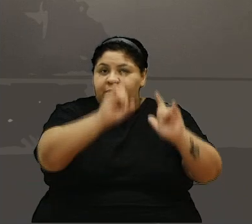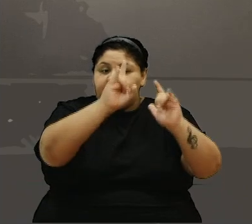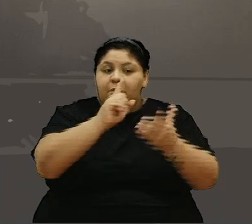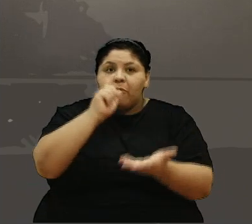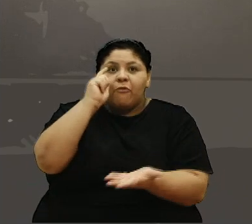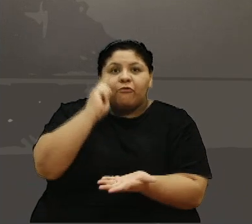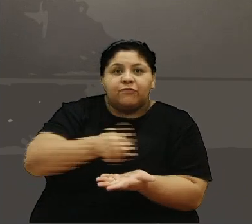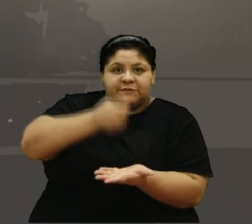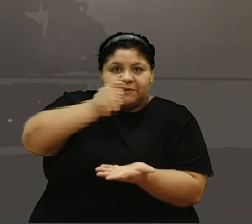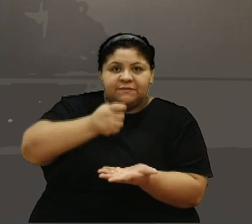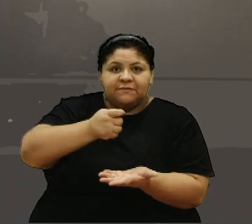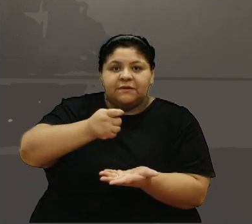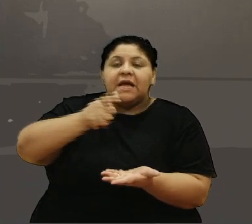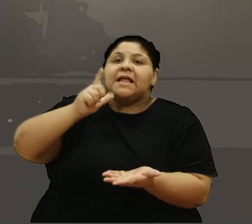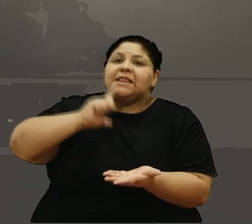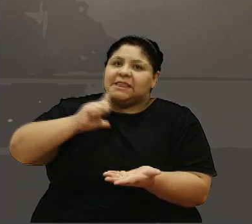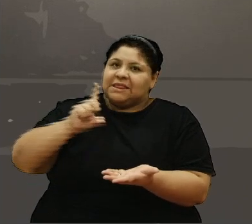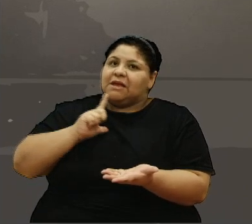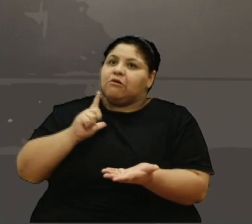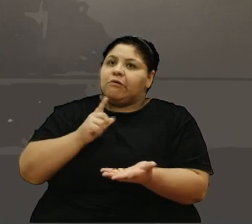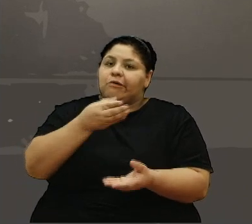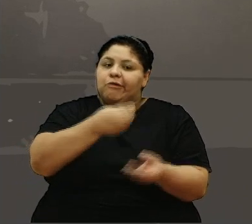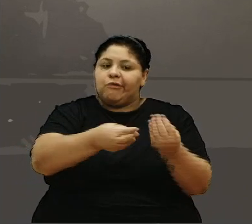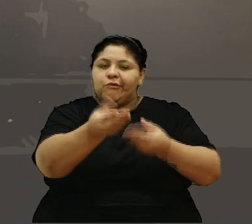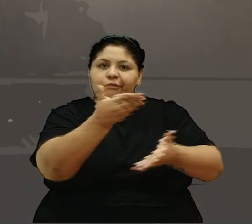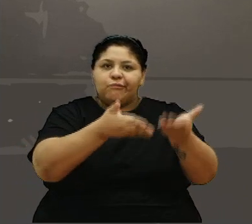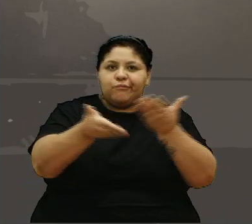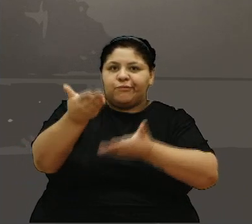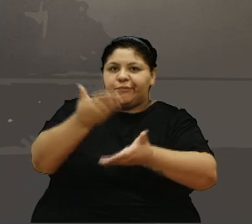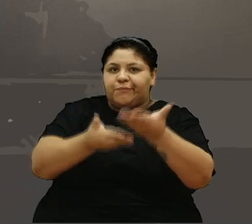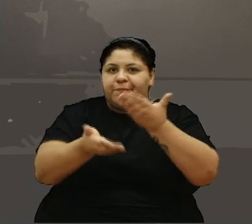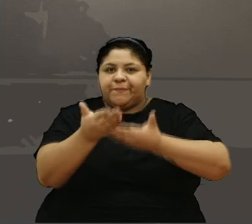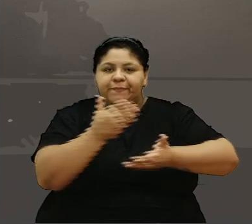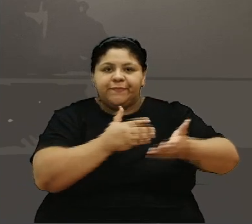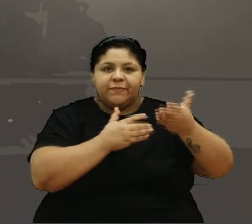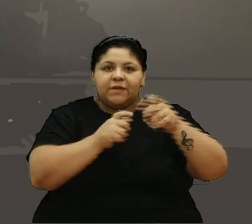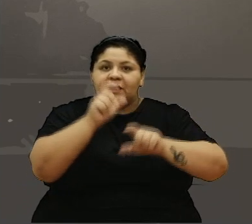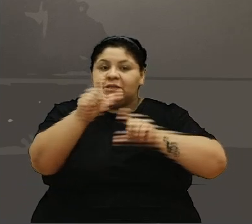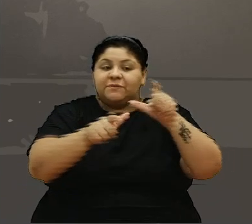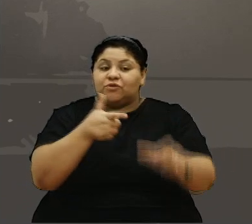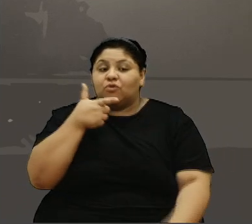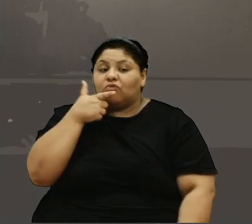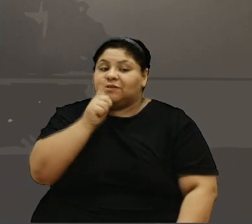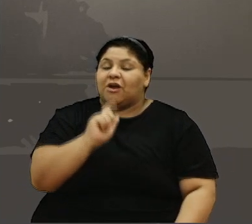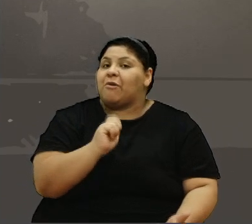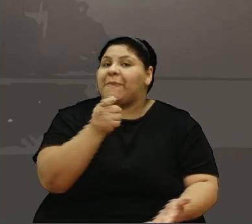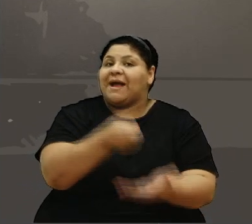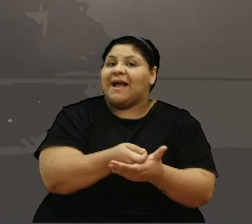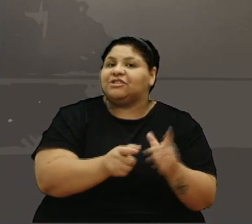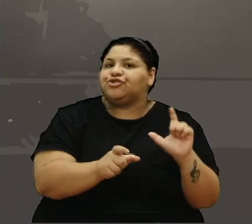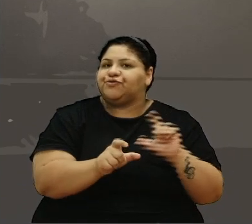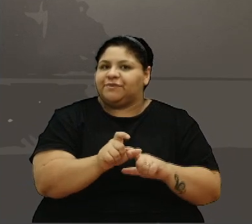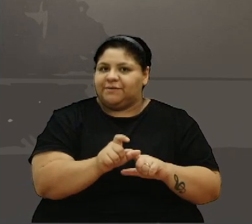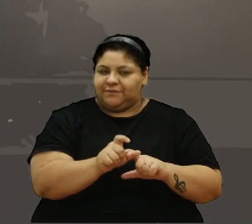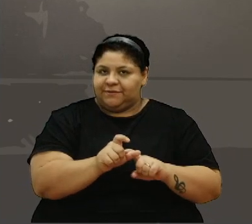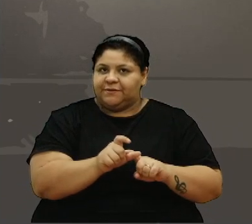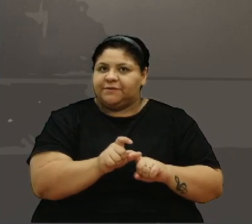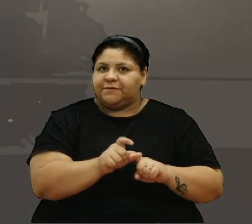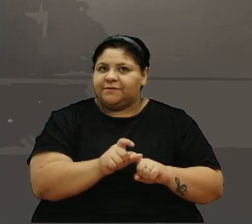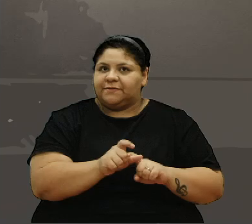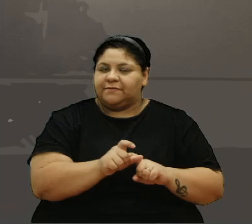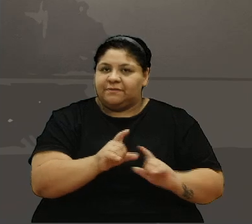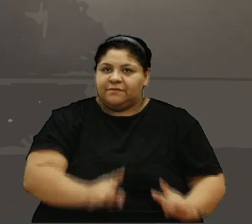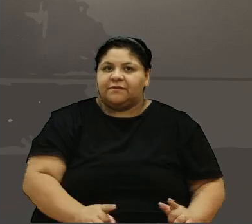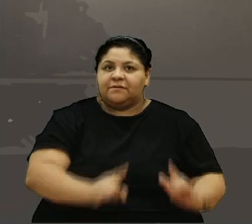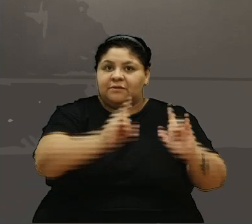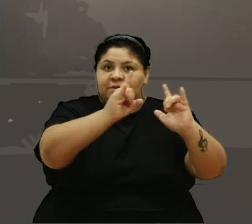Então, existe uma articulação entre os entes que estão lá para que as pessoas não consigam pagar suas dívidas e para que os